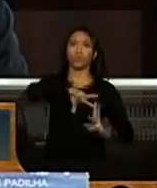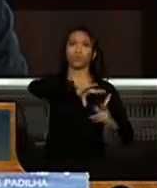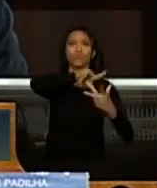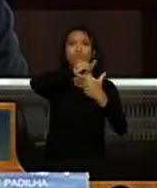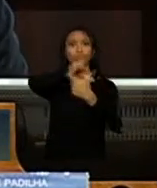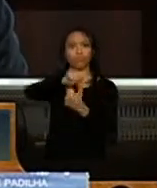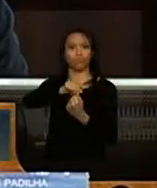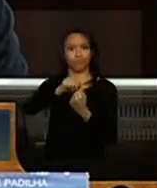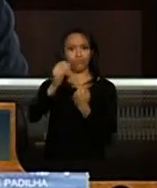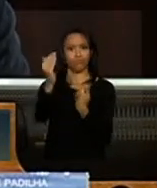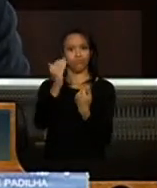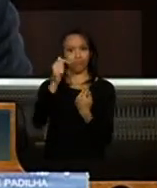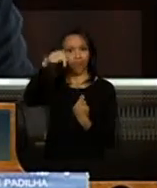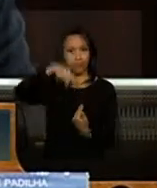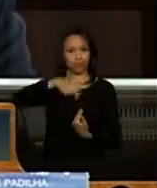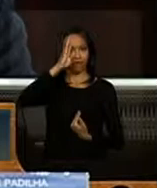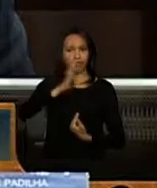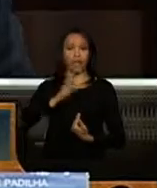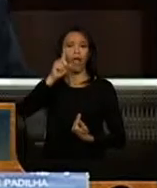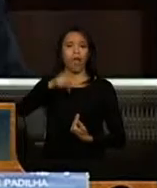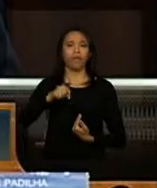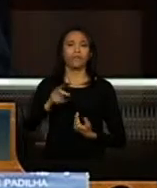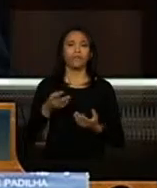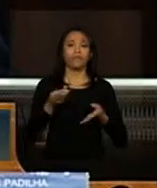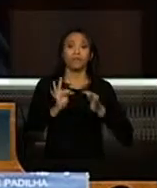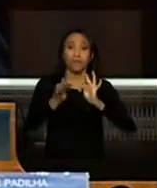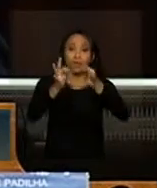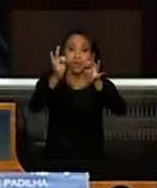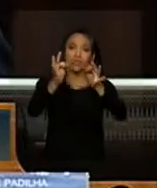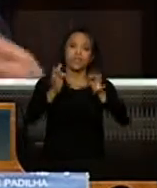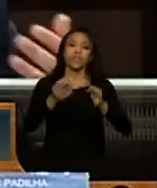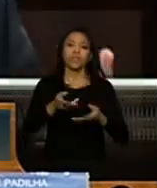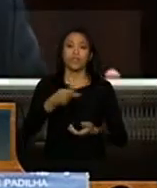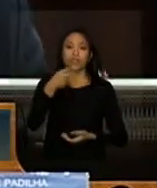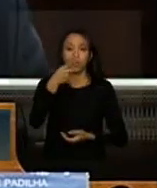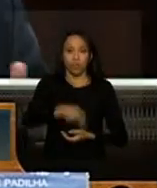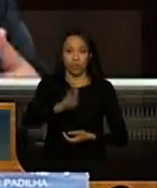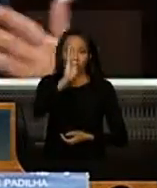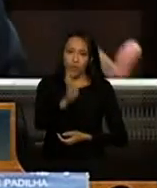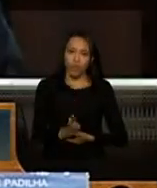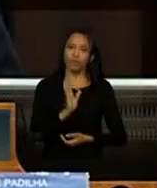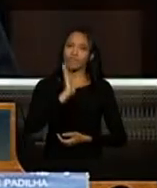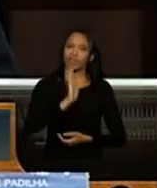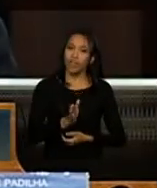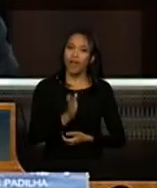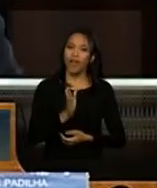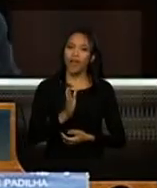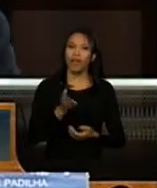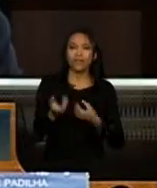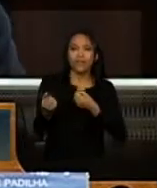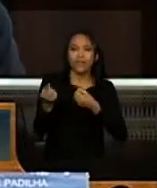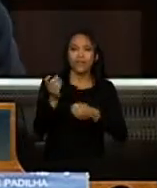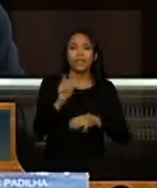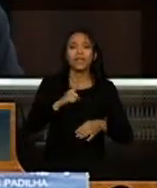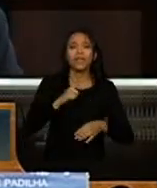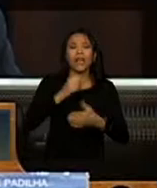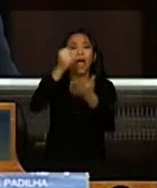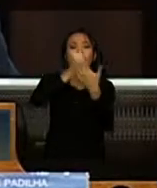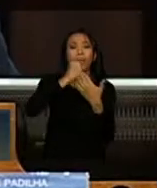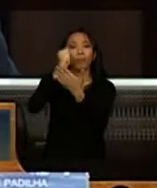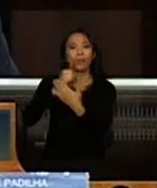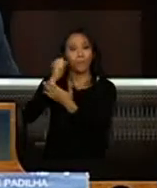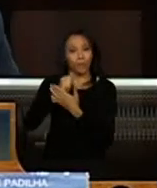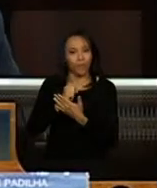né? Sem dúvida alguma, são tecnologias que o Brasil já coopera internacionalmente e pode cooperar ainda